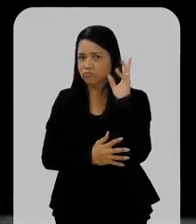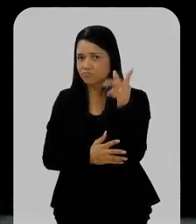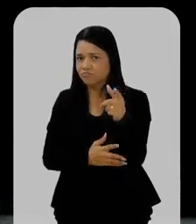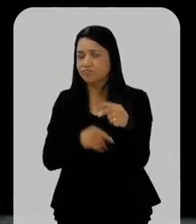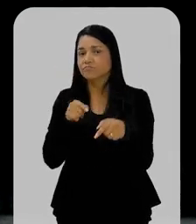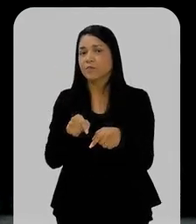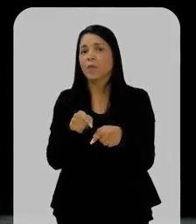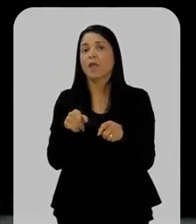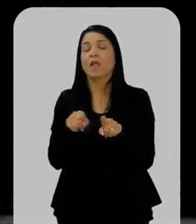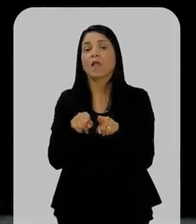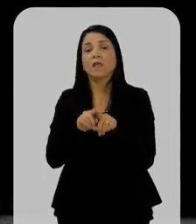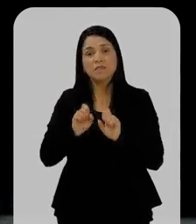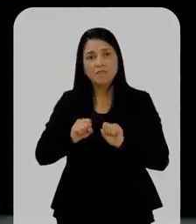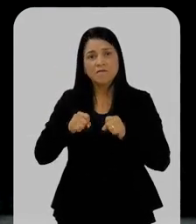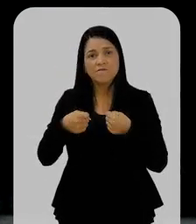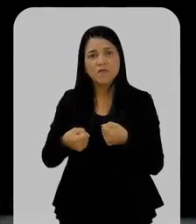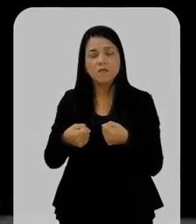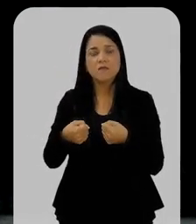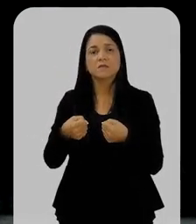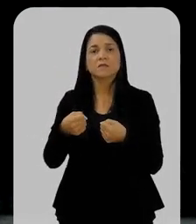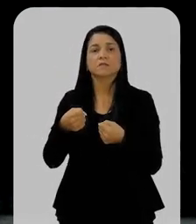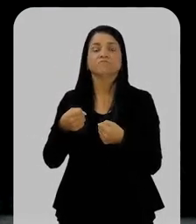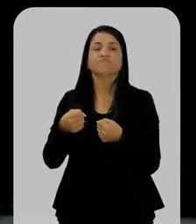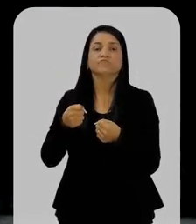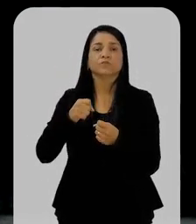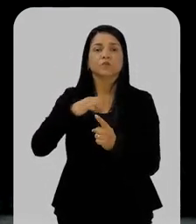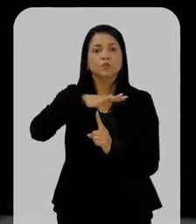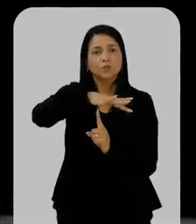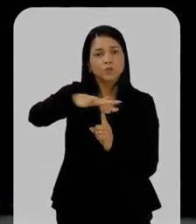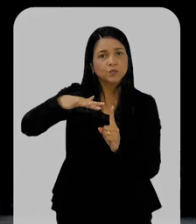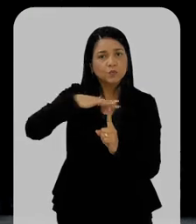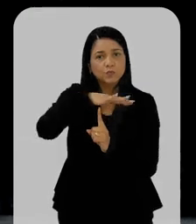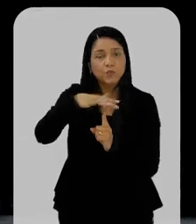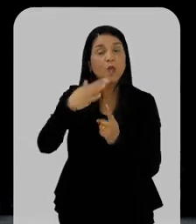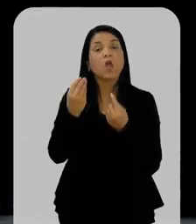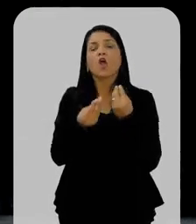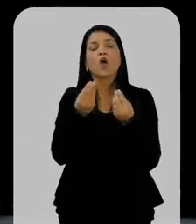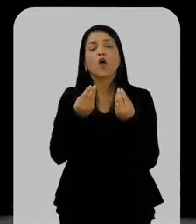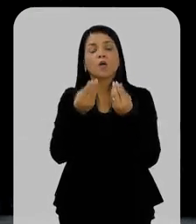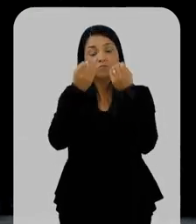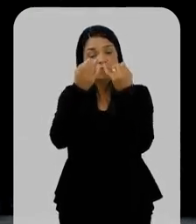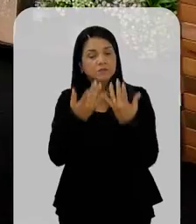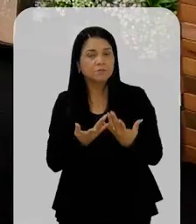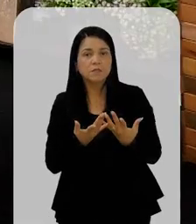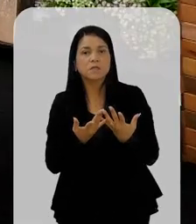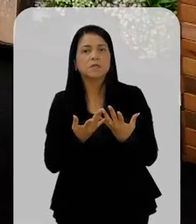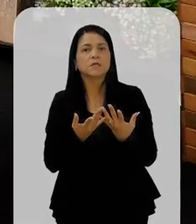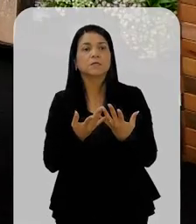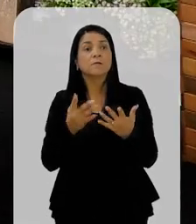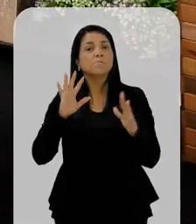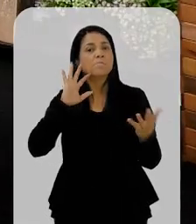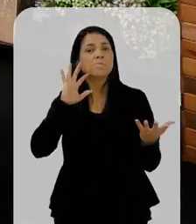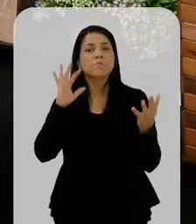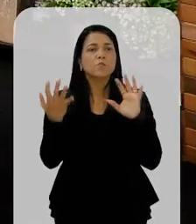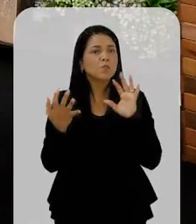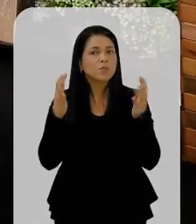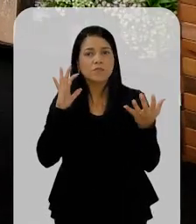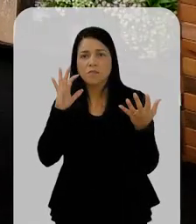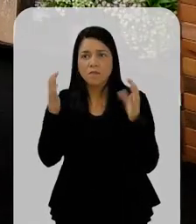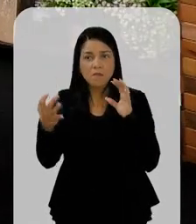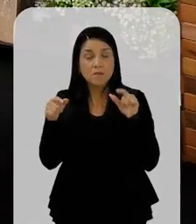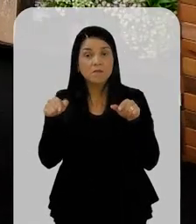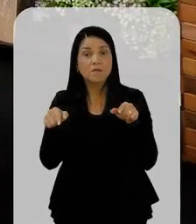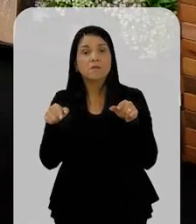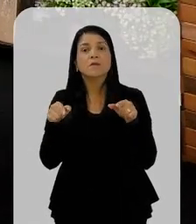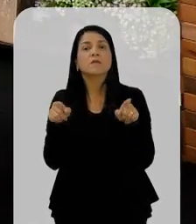aí destinadas à defesa do meio ambiente. Queria que você falasse um pouquinho sobre essa questão dessa mudança